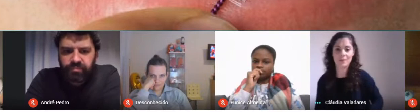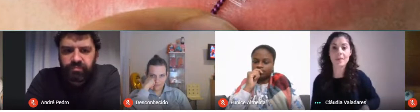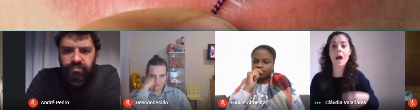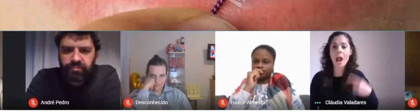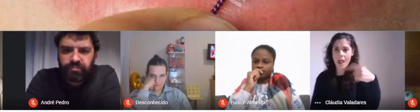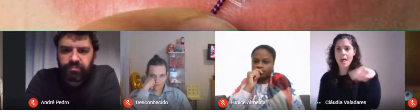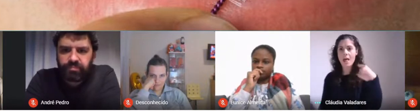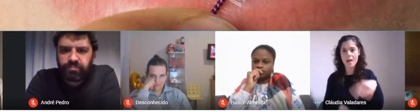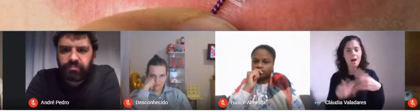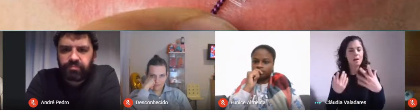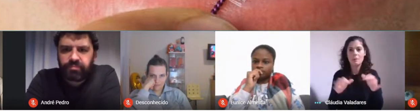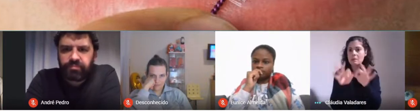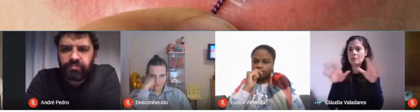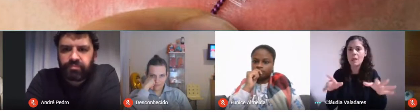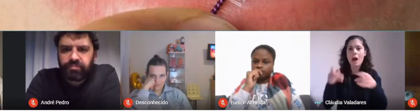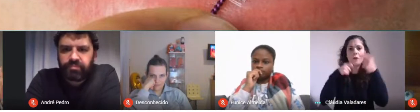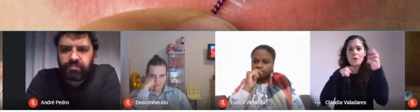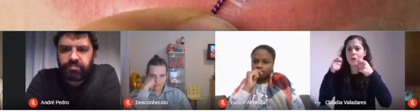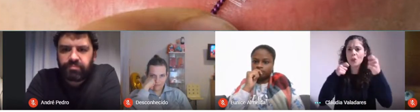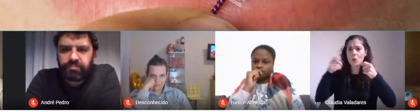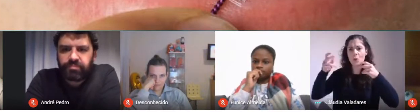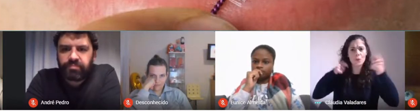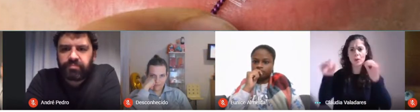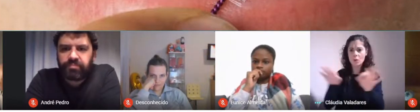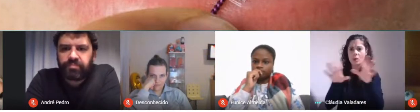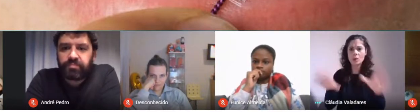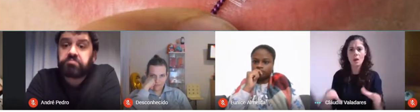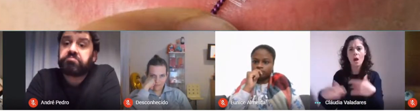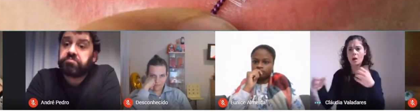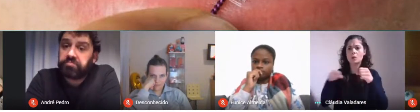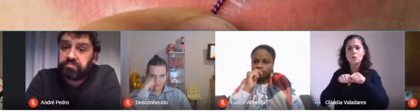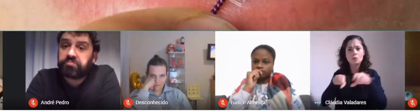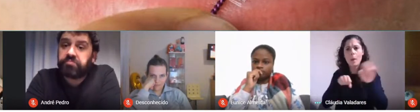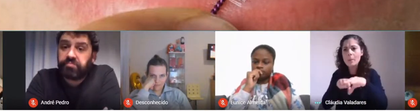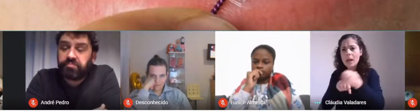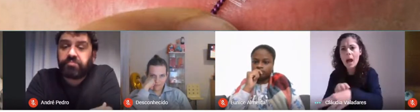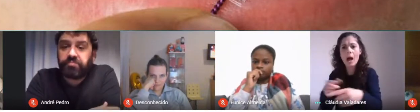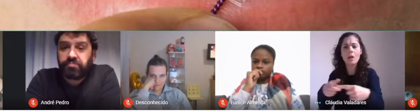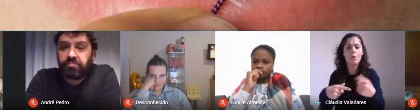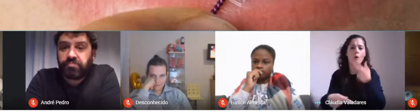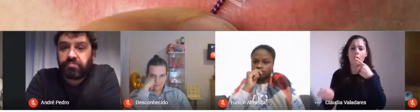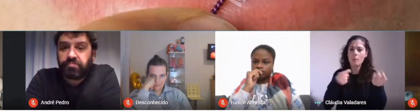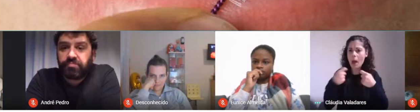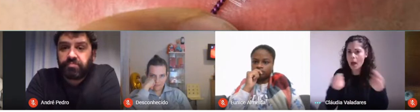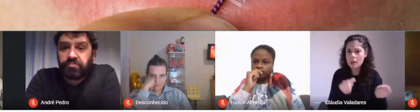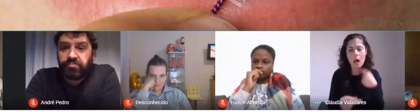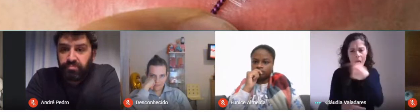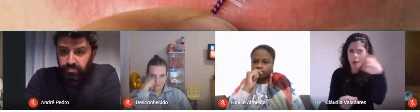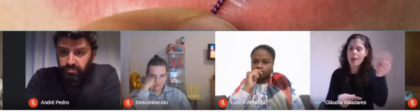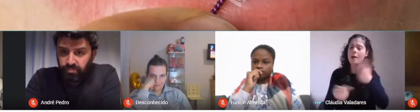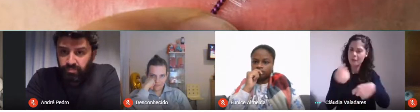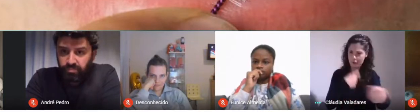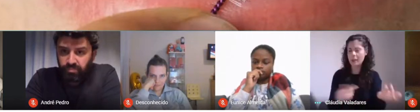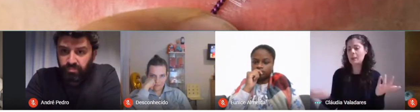encontrar tal como o fio nos supermercados, nas farmácias, nas parafarmácias. Ah, bom.